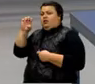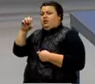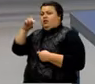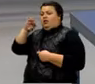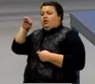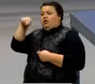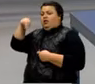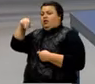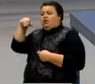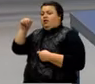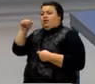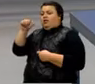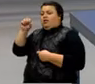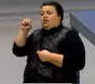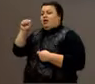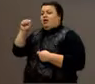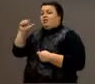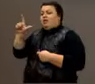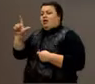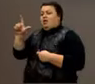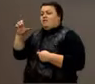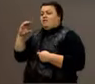vai filtrar o ar.